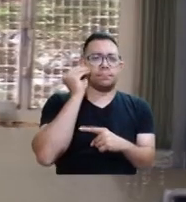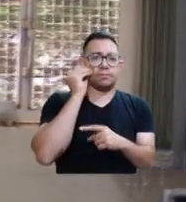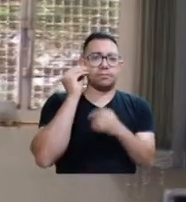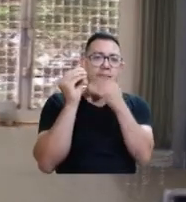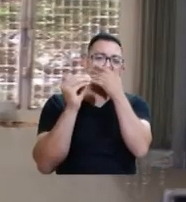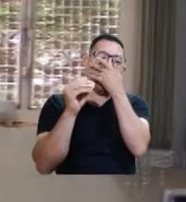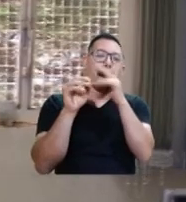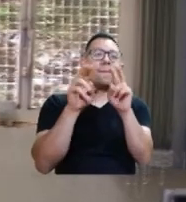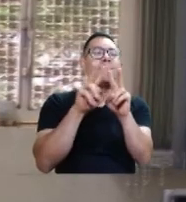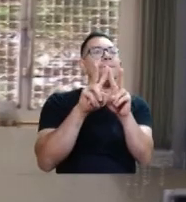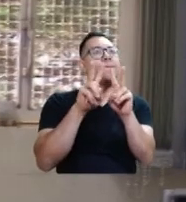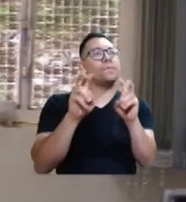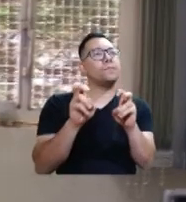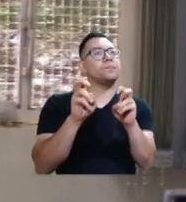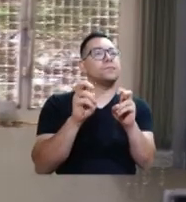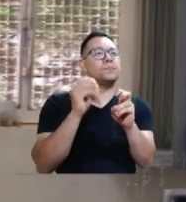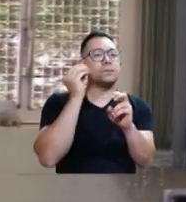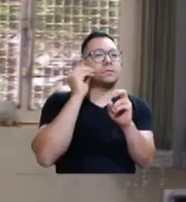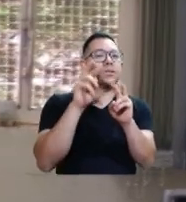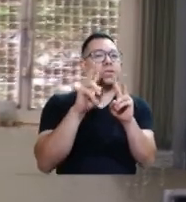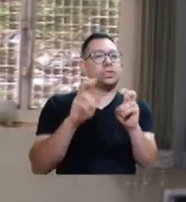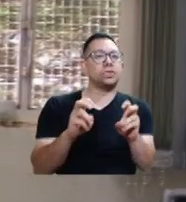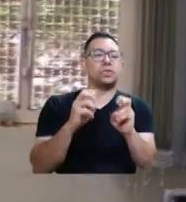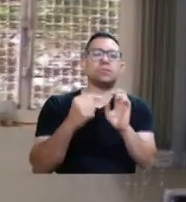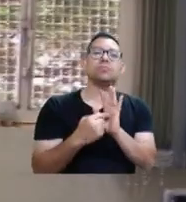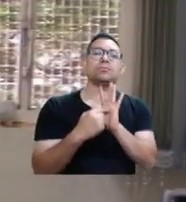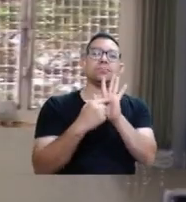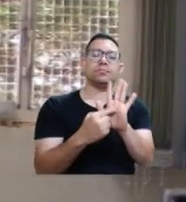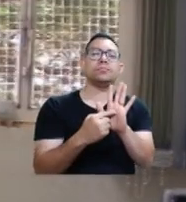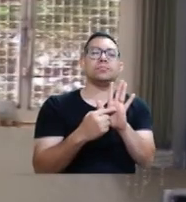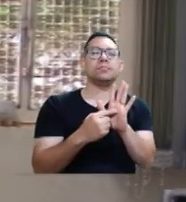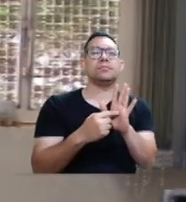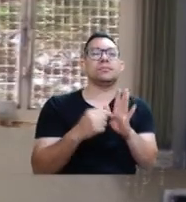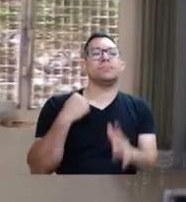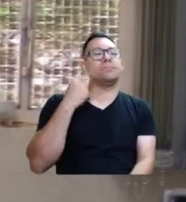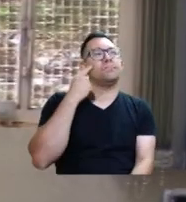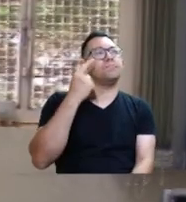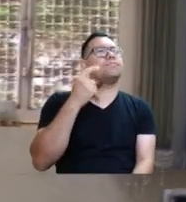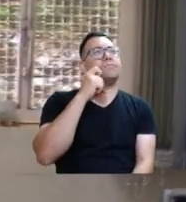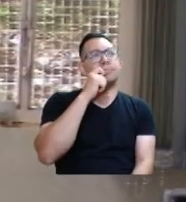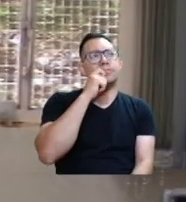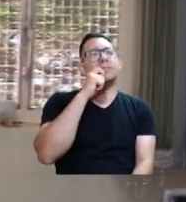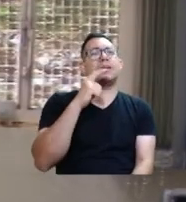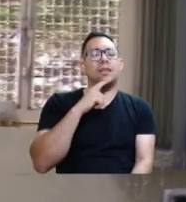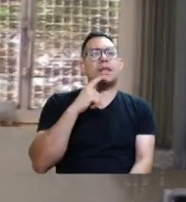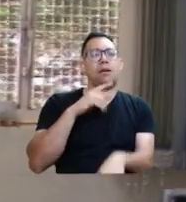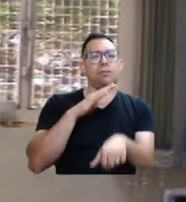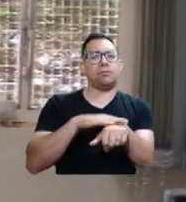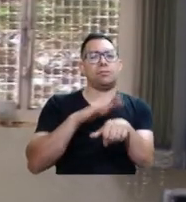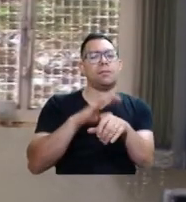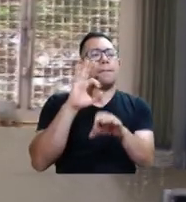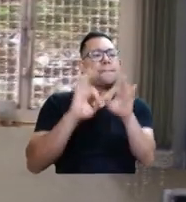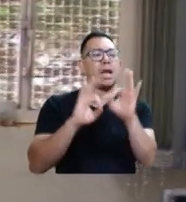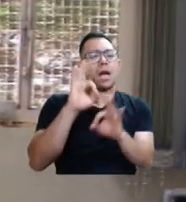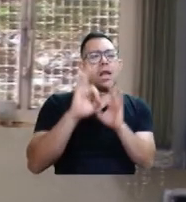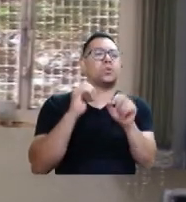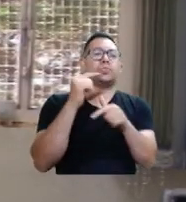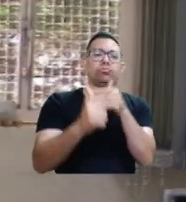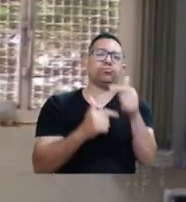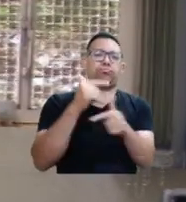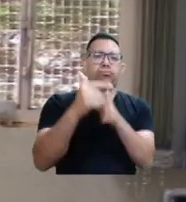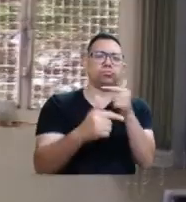dos títulos, né, fazer uma curadoria, de repente uma linha temática, selecionar alguns títulos e exibir. Então eu